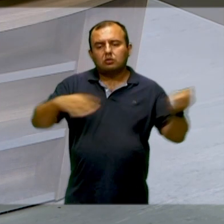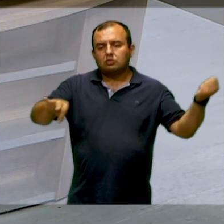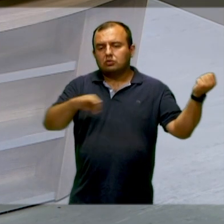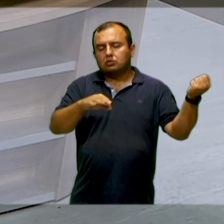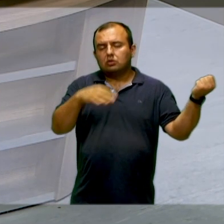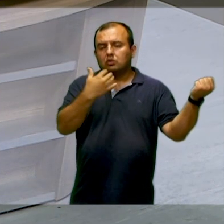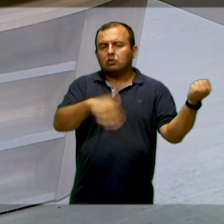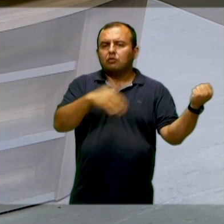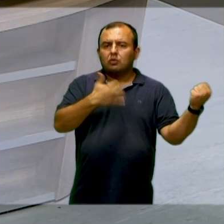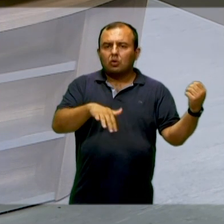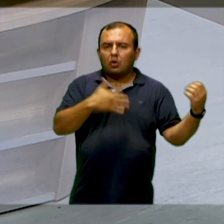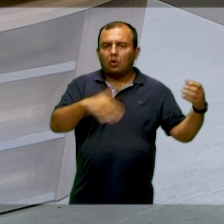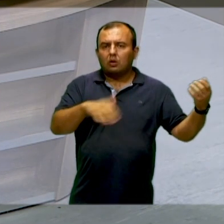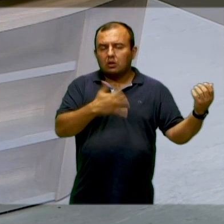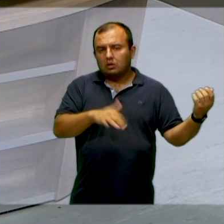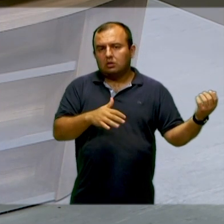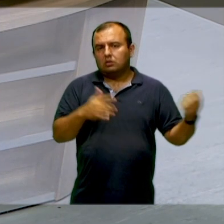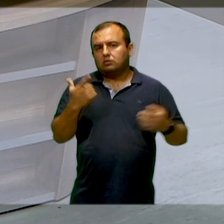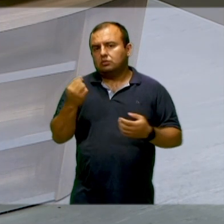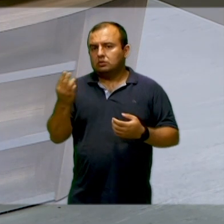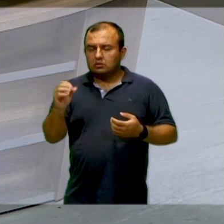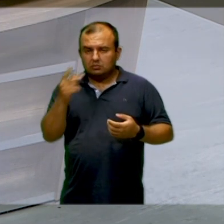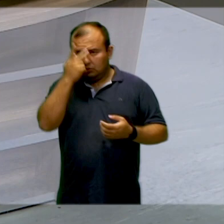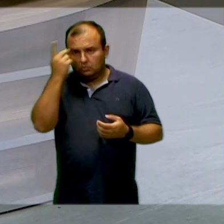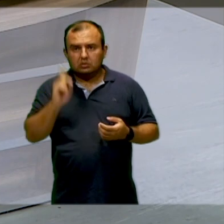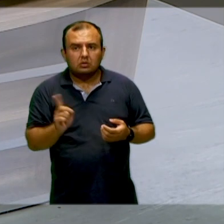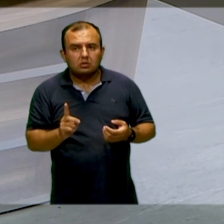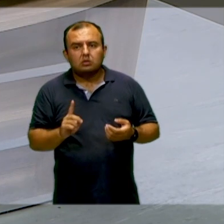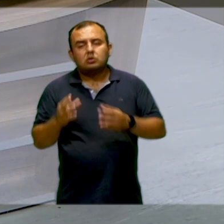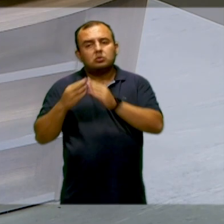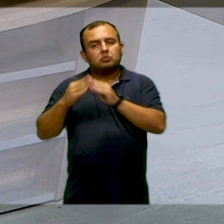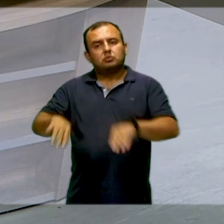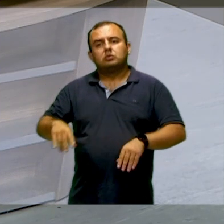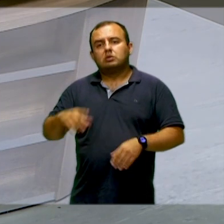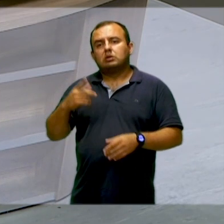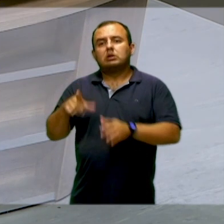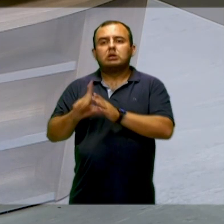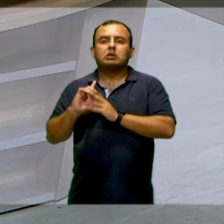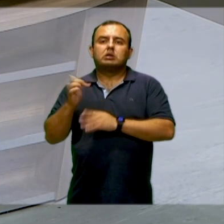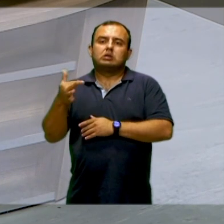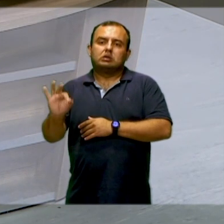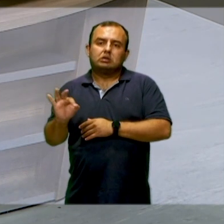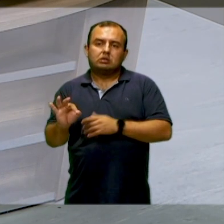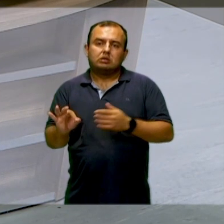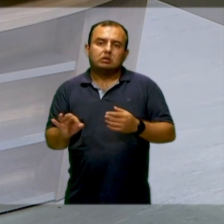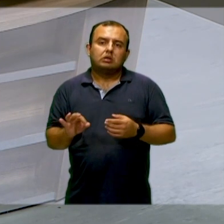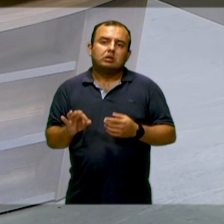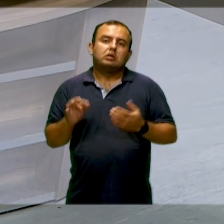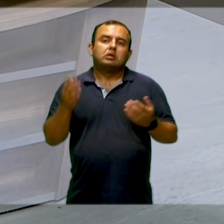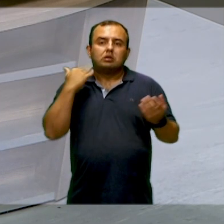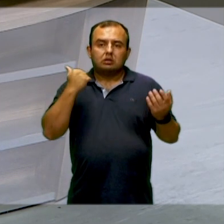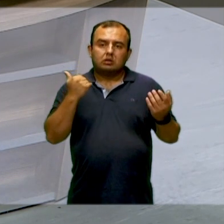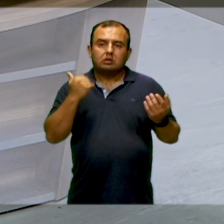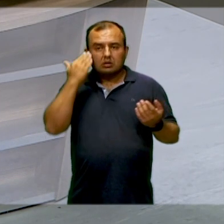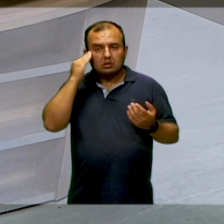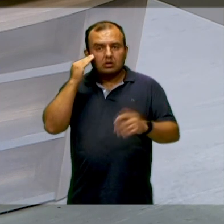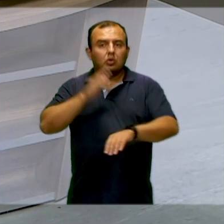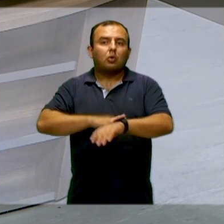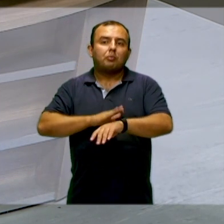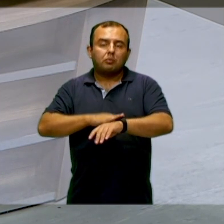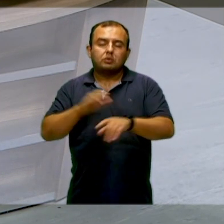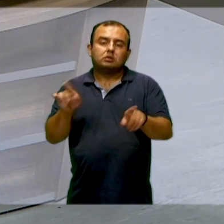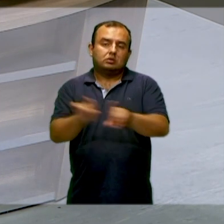20 pessoas ali para ele ministrar aula. Não é isso que a gente quer. E também não quer prejudicar ninguém. Olha, antes tinha 10, agora vem 12. A gente tem que saber entender o momento,